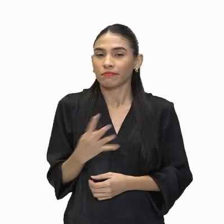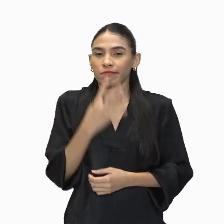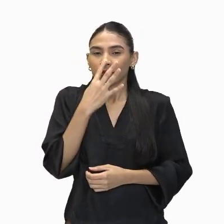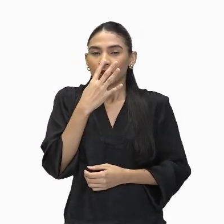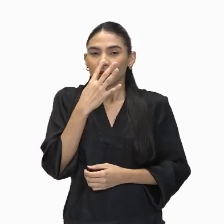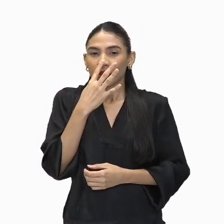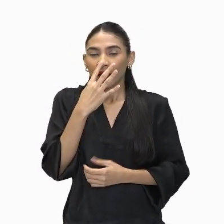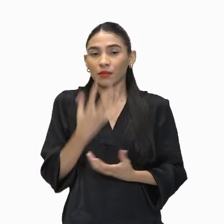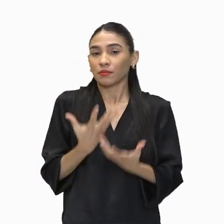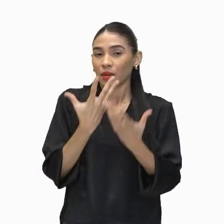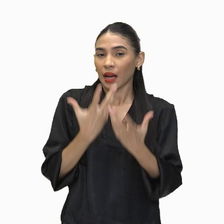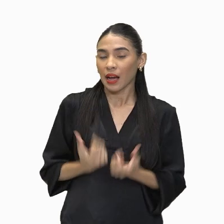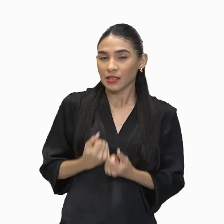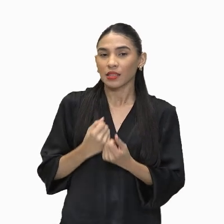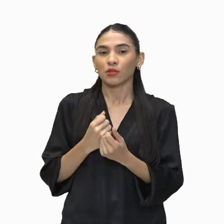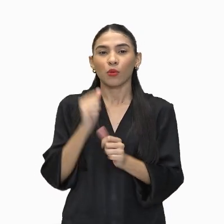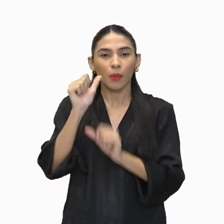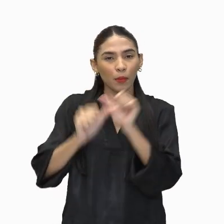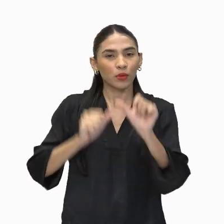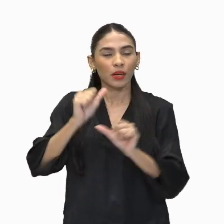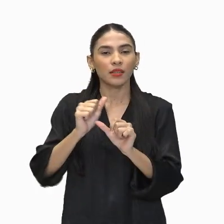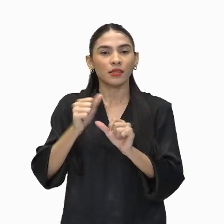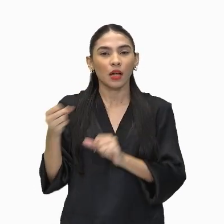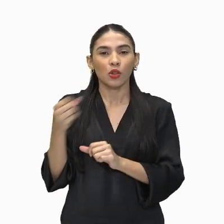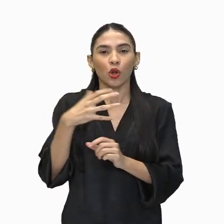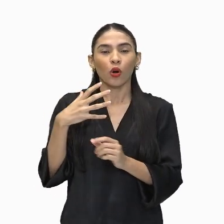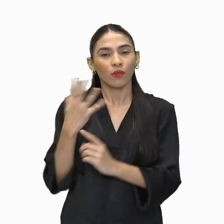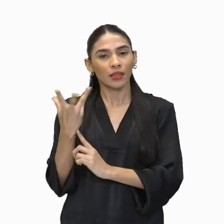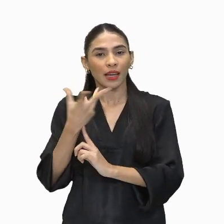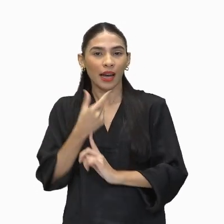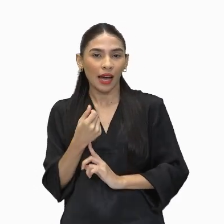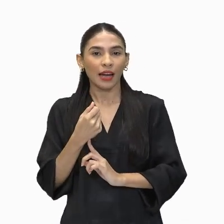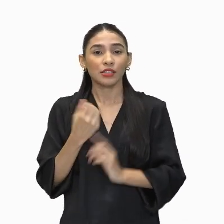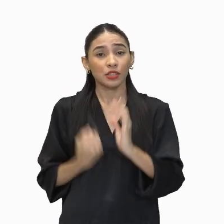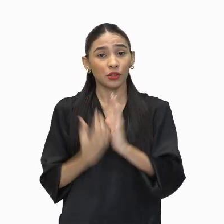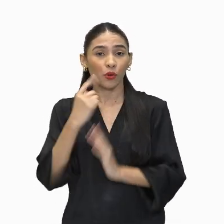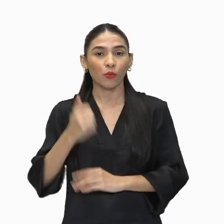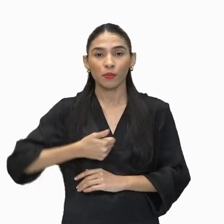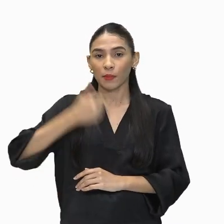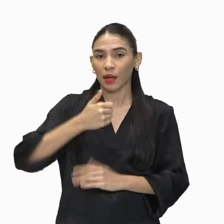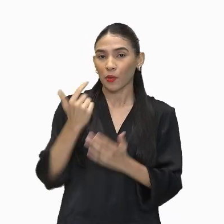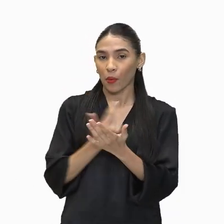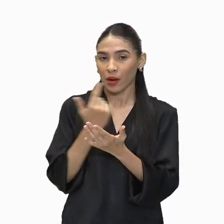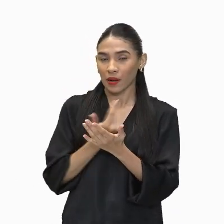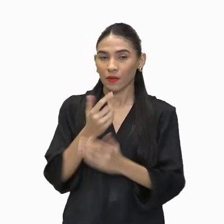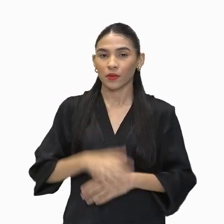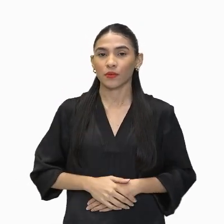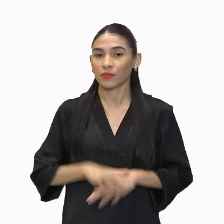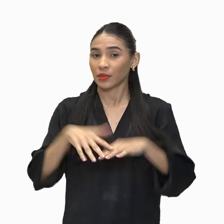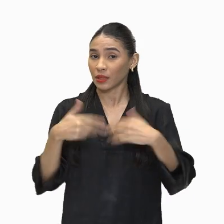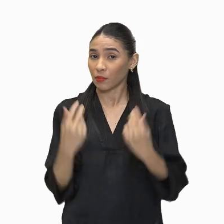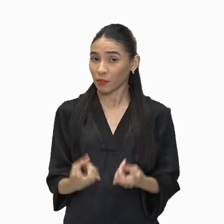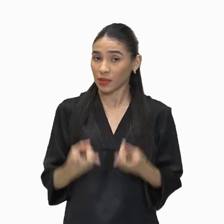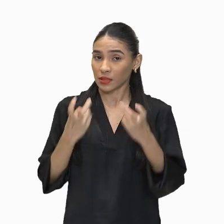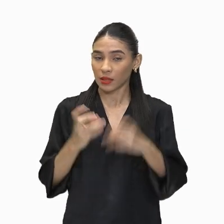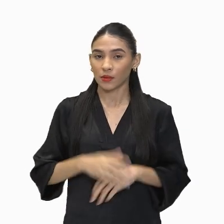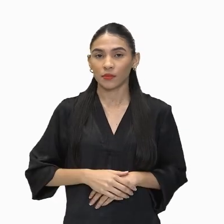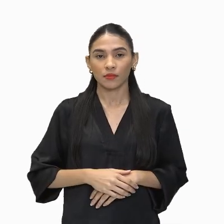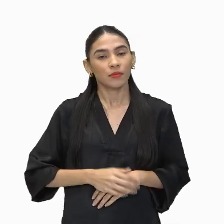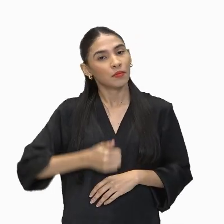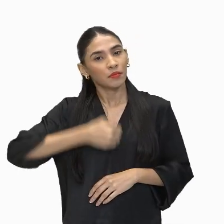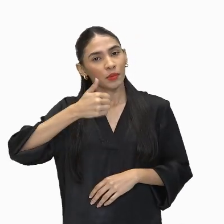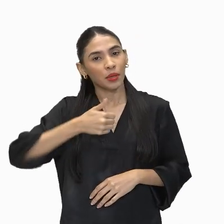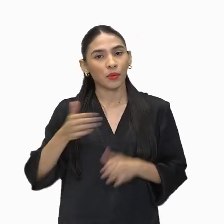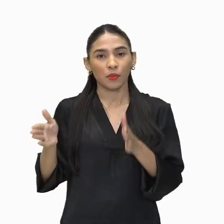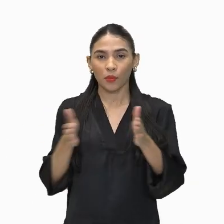uma poética completamente radical, a de seu primeiro livro. Então observem, gente, que no primeiro momento nós